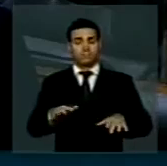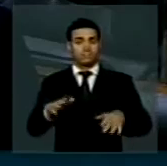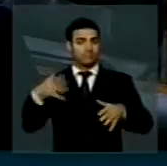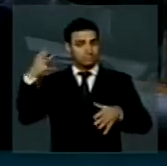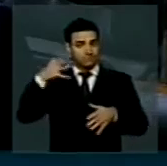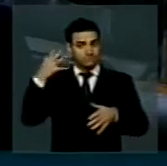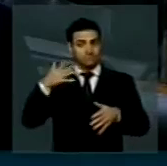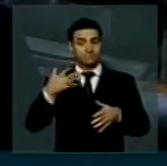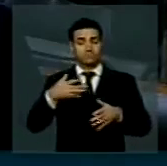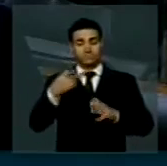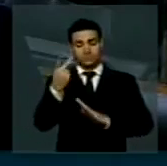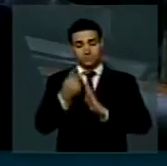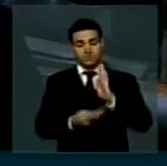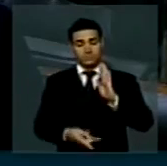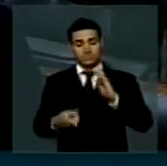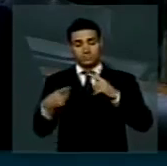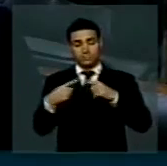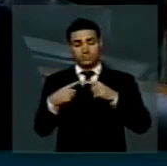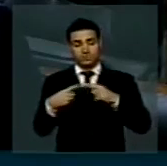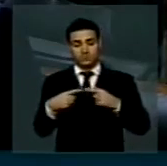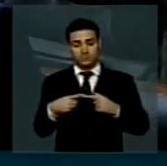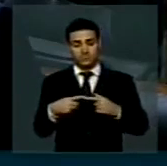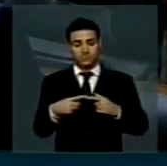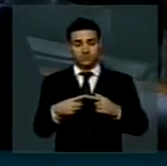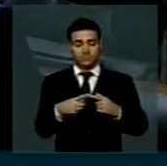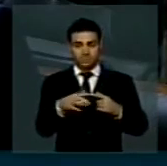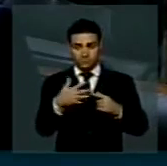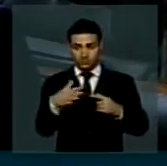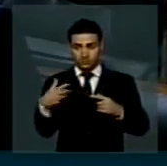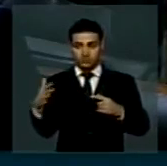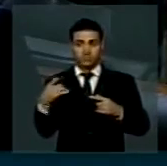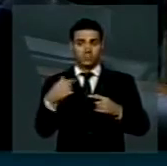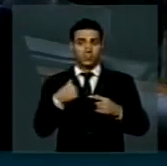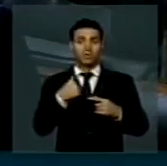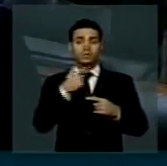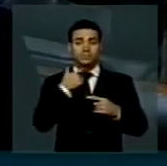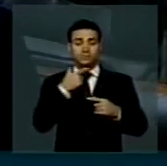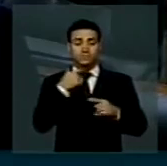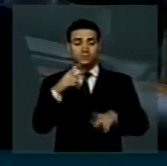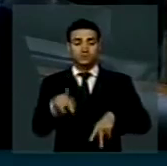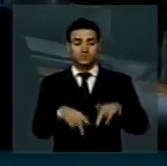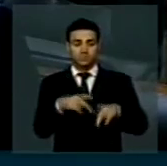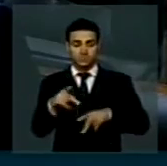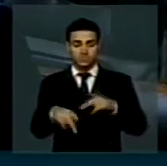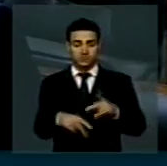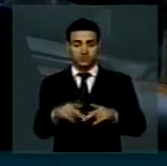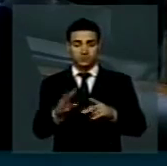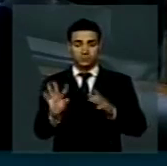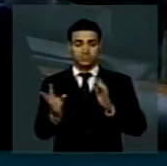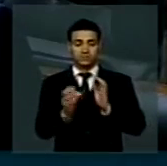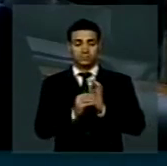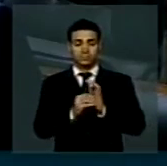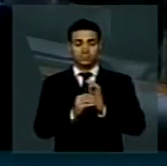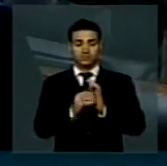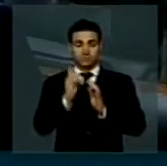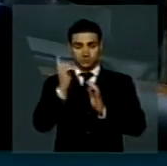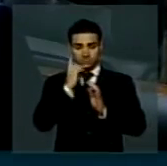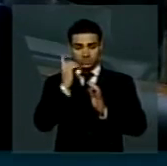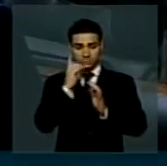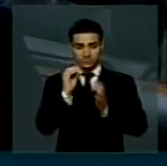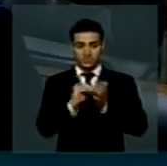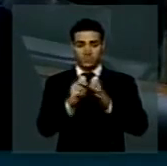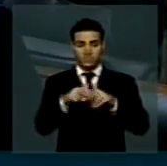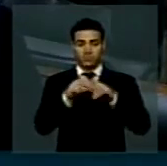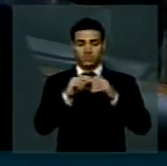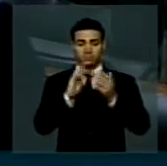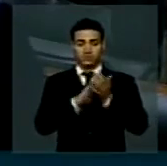um projeto que reflita a média da vontade da população brasileira expressada pelos seus parlamentares. Portanto, parabéns